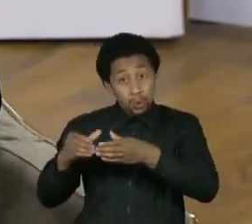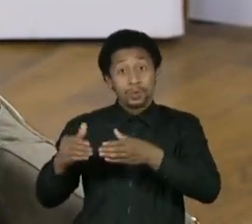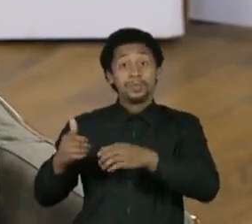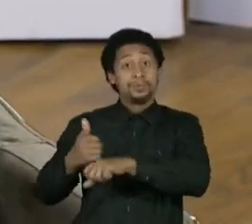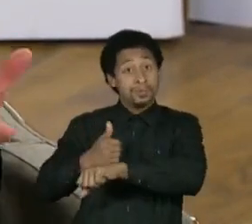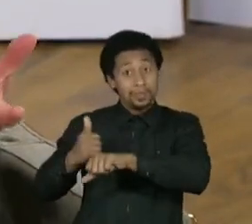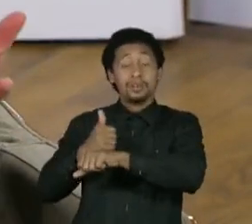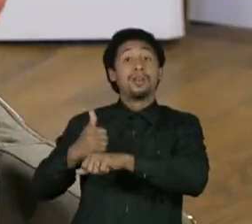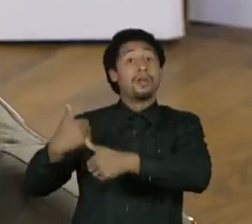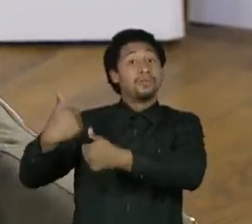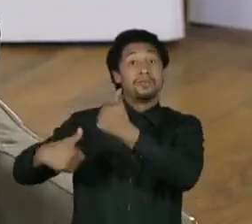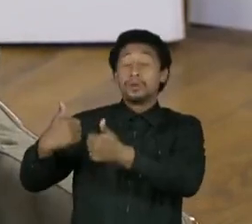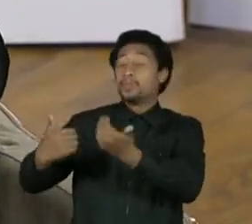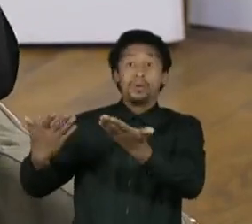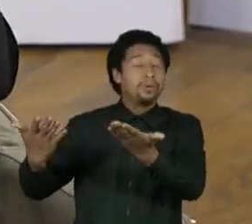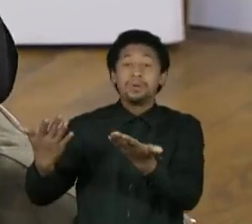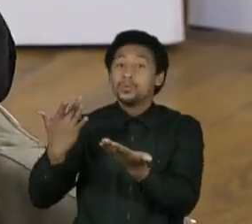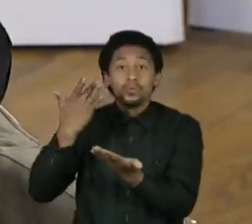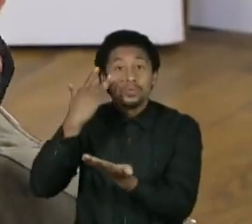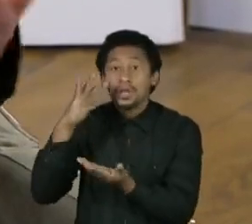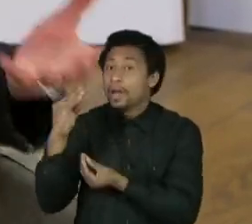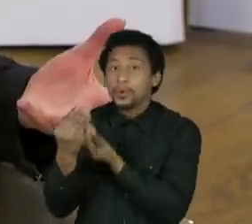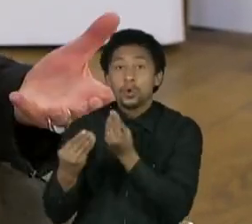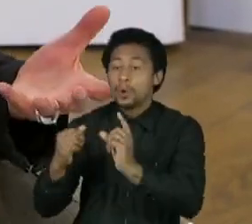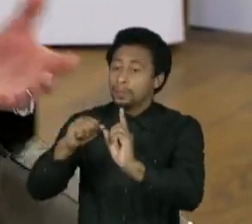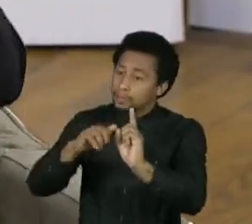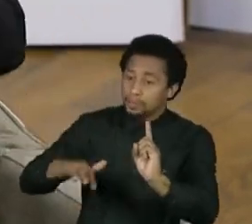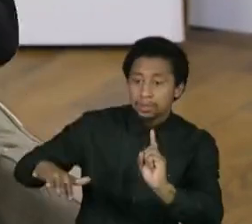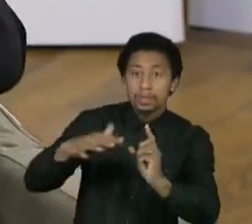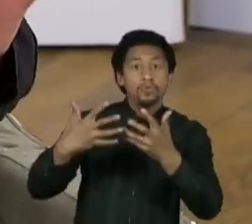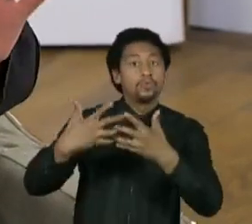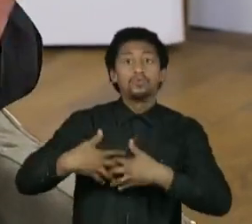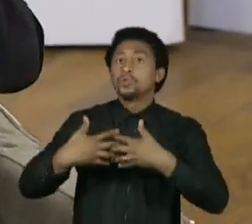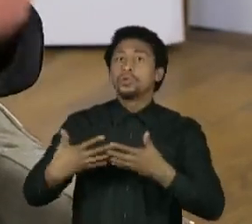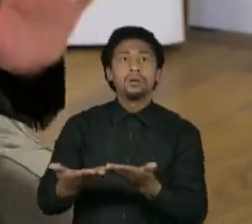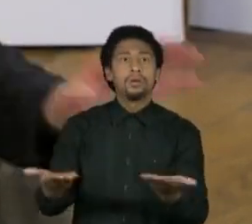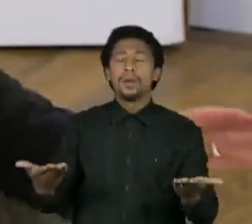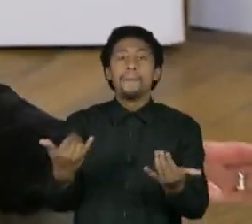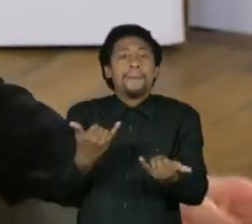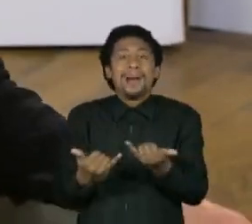da vida social mesmo. Sabe, parece que eles vivem em um outro planeta. Beleza, isso é problema deles.